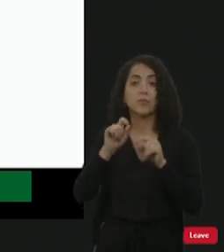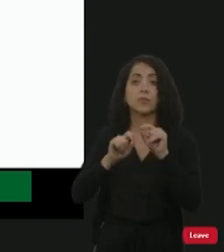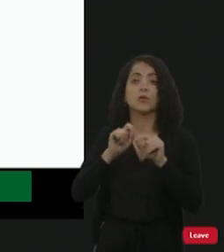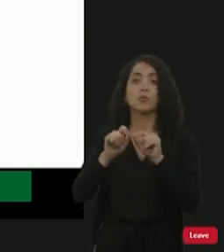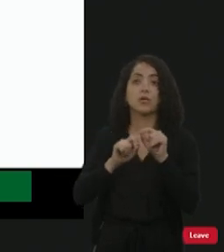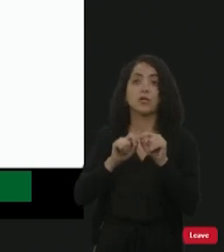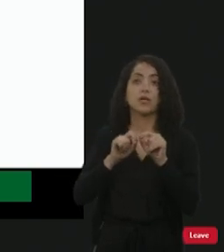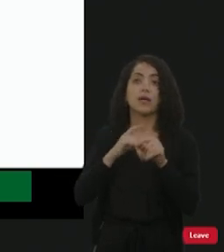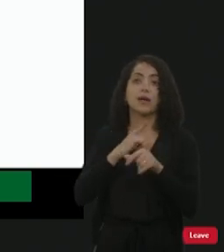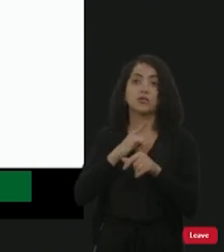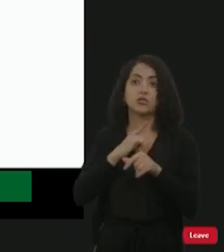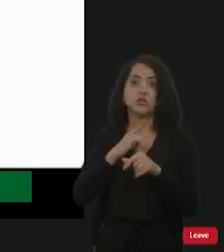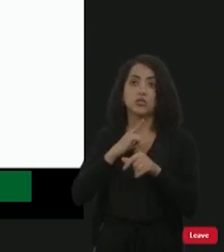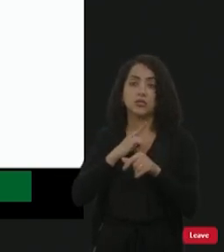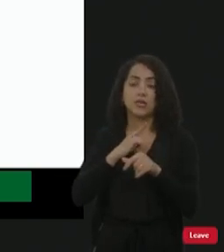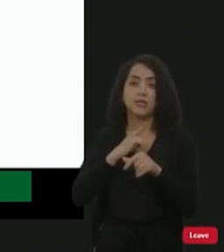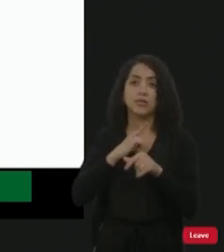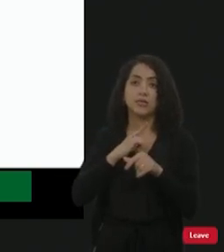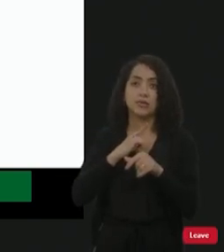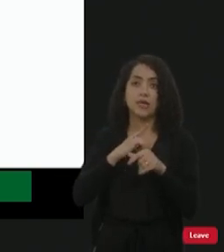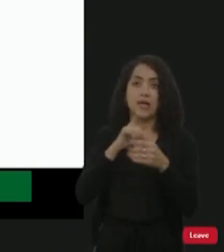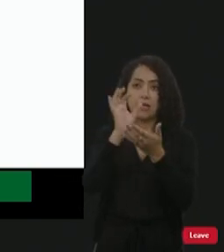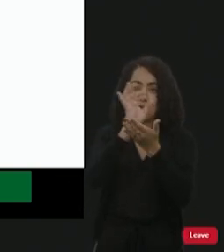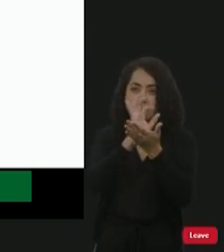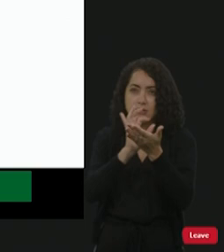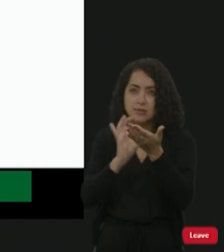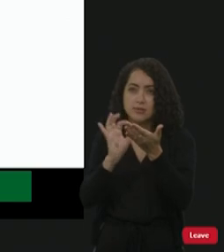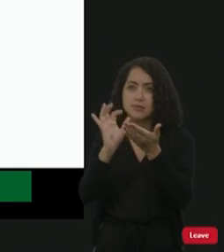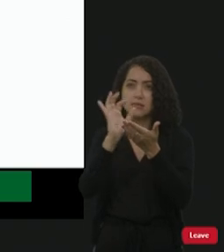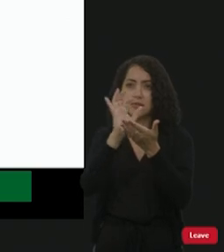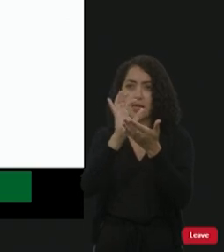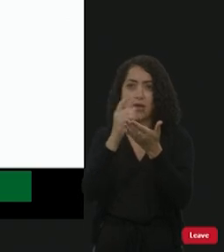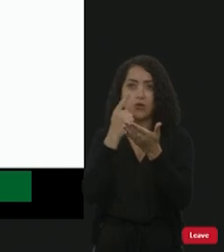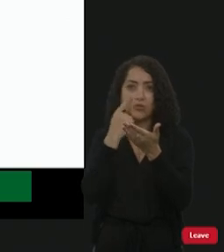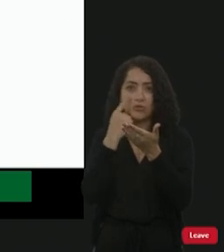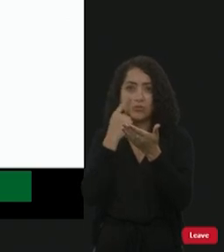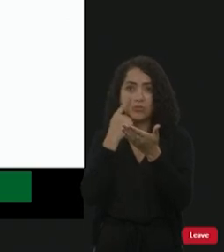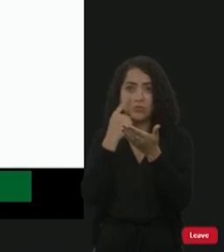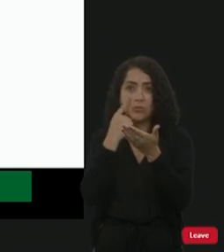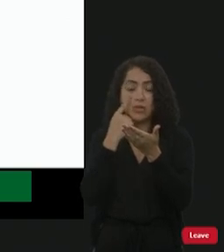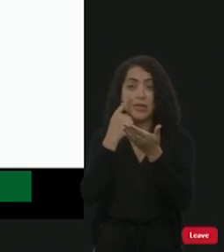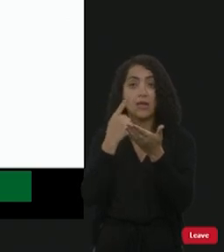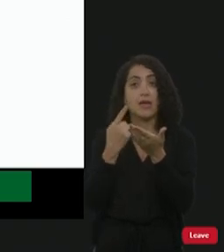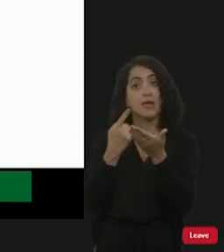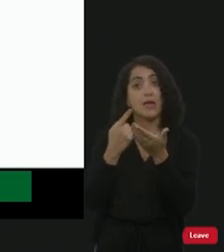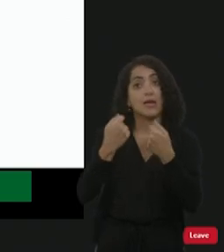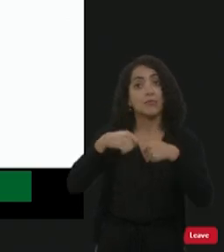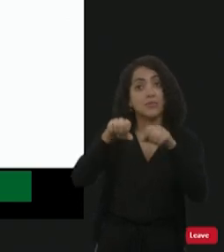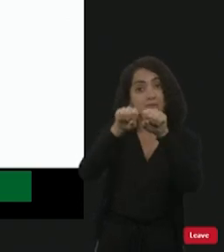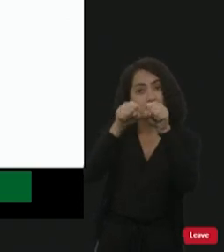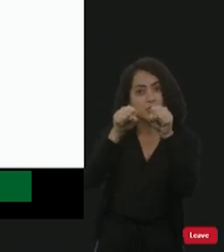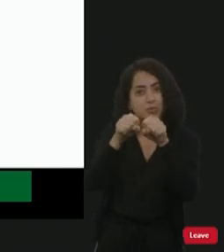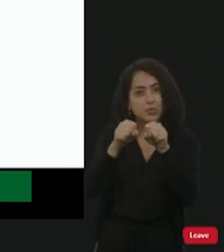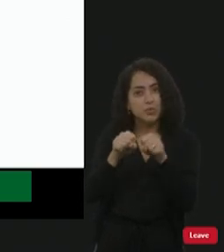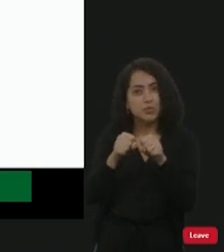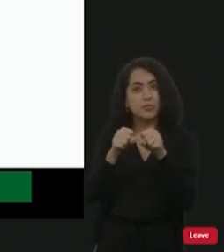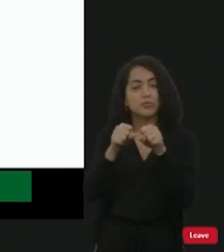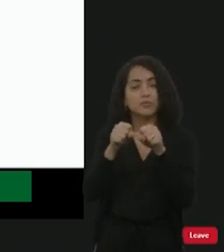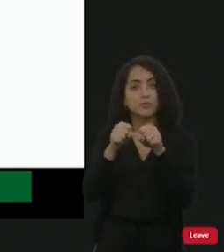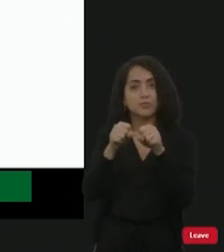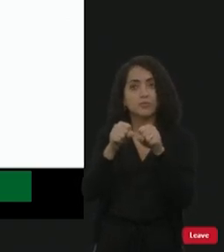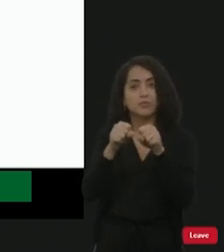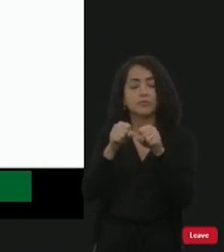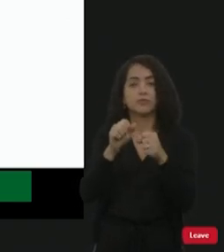tenho entrando na célula, né, essa esfingomielina, e ela deveria ser quebrada pela esfingomielinase ácida.